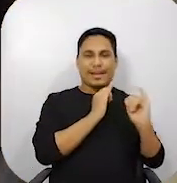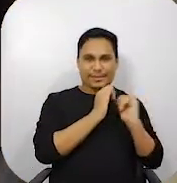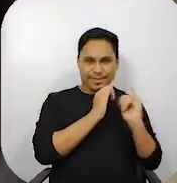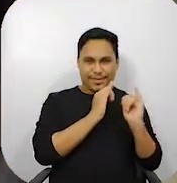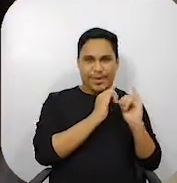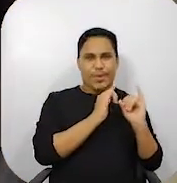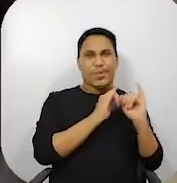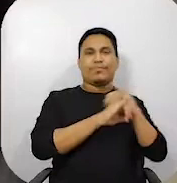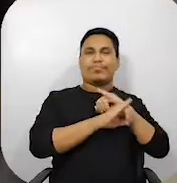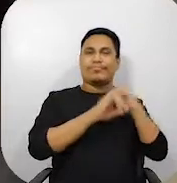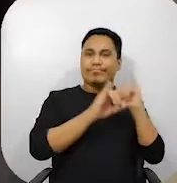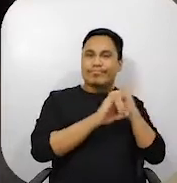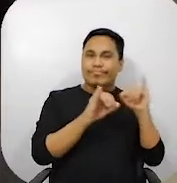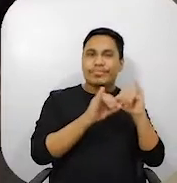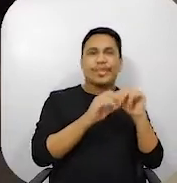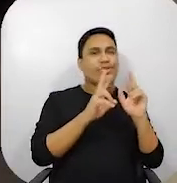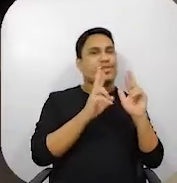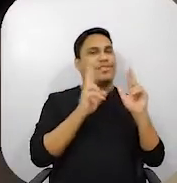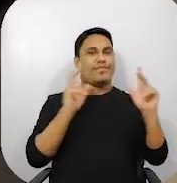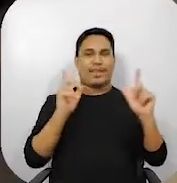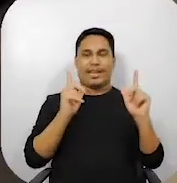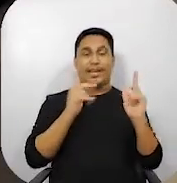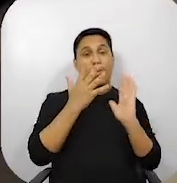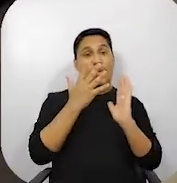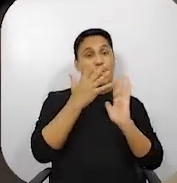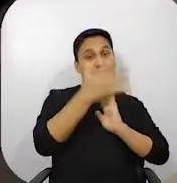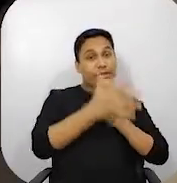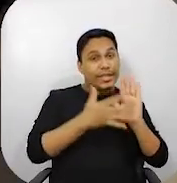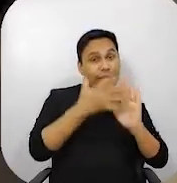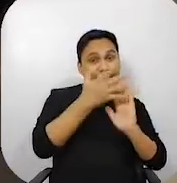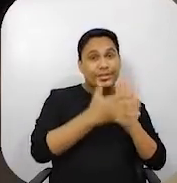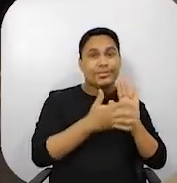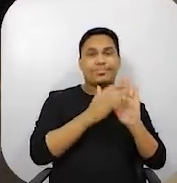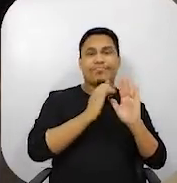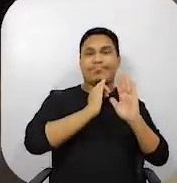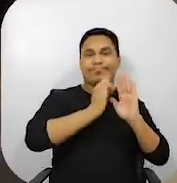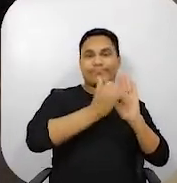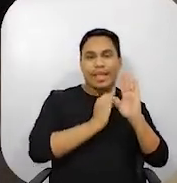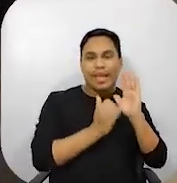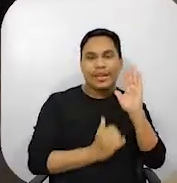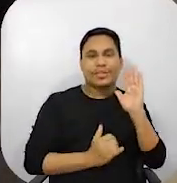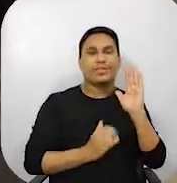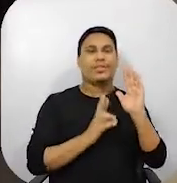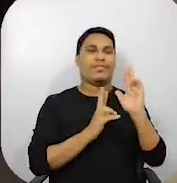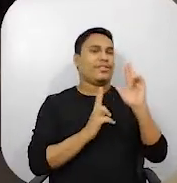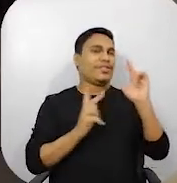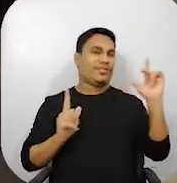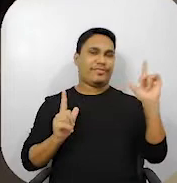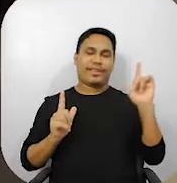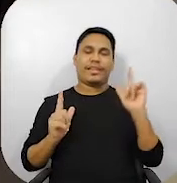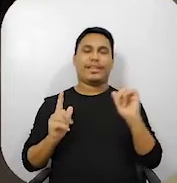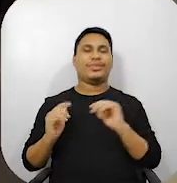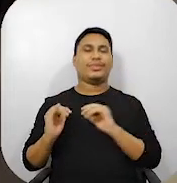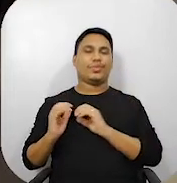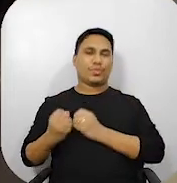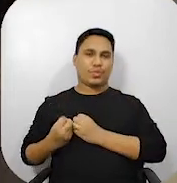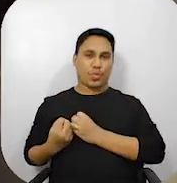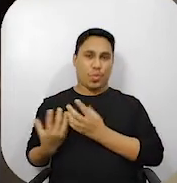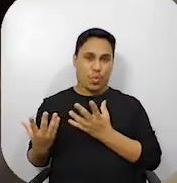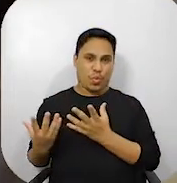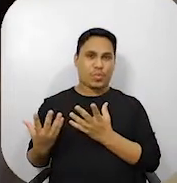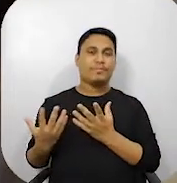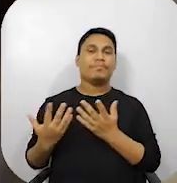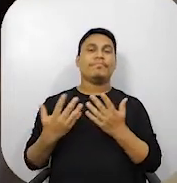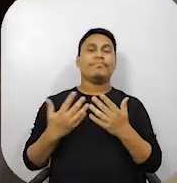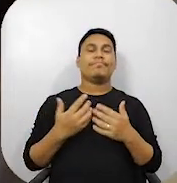texto literário do texto narrativo né do mas gênero da narrativa